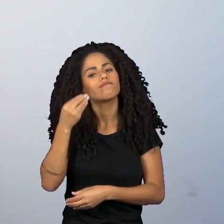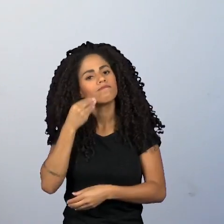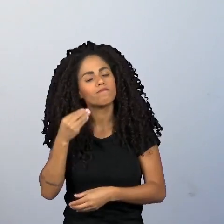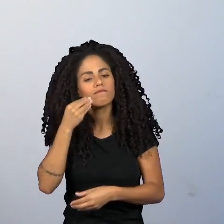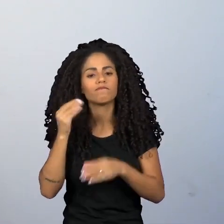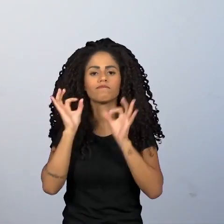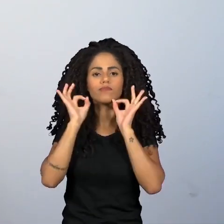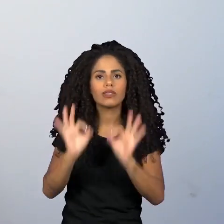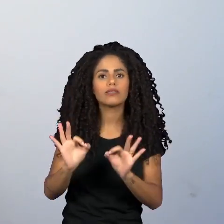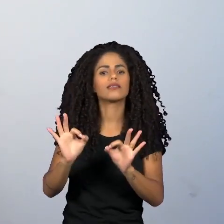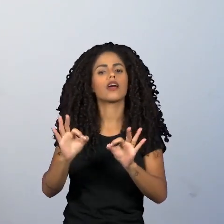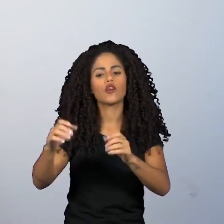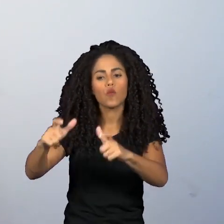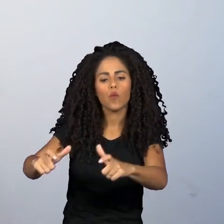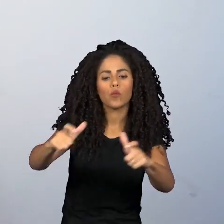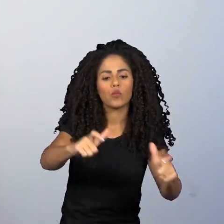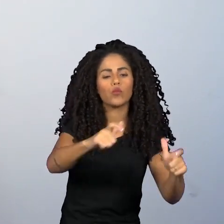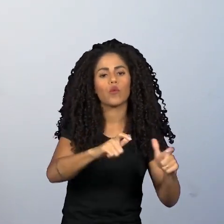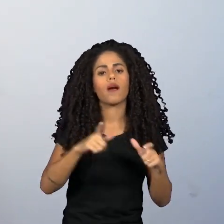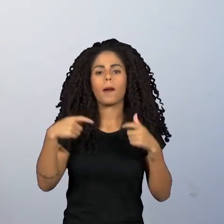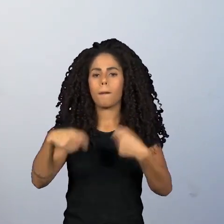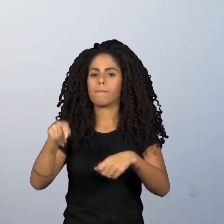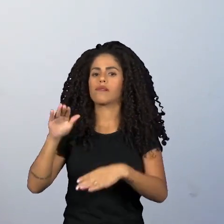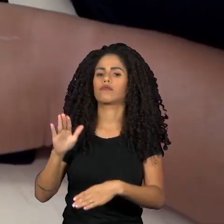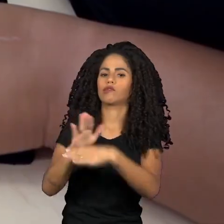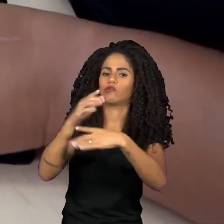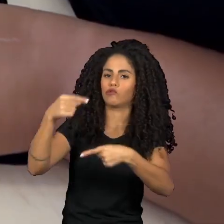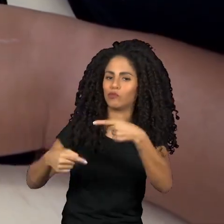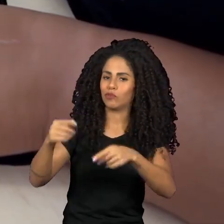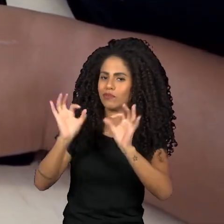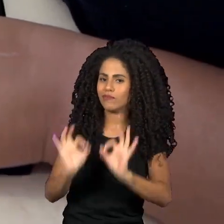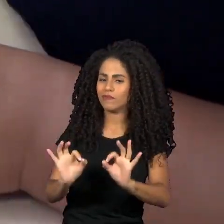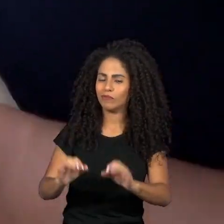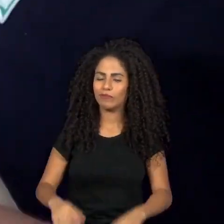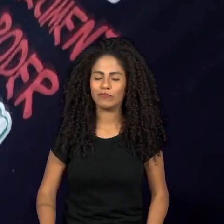pontas e nos territórios que de fato precisam dessa política.